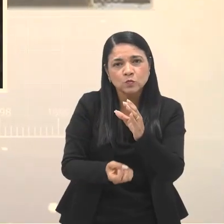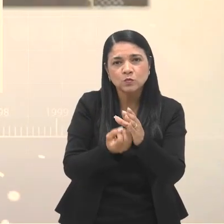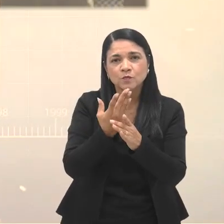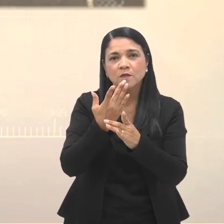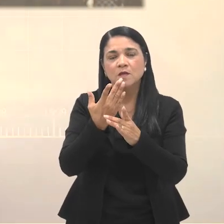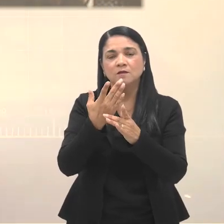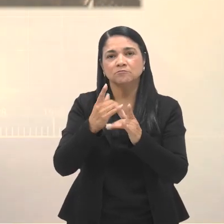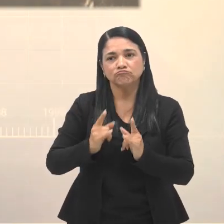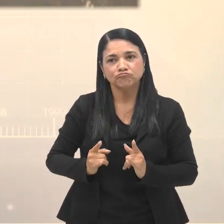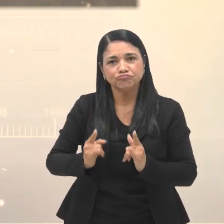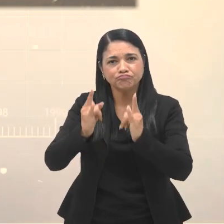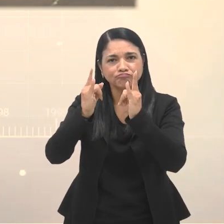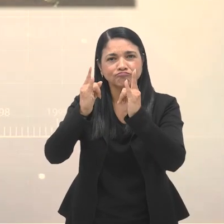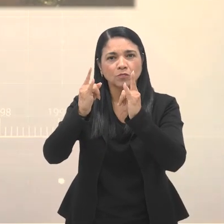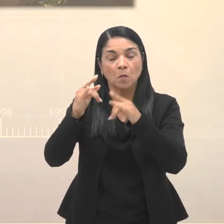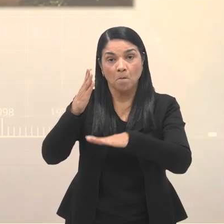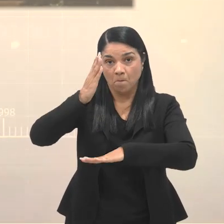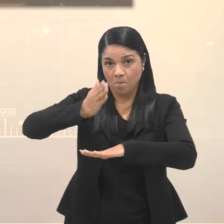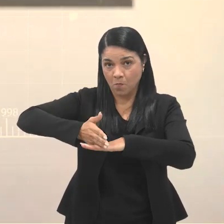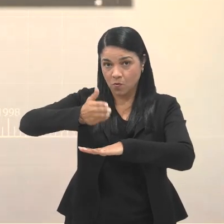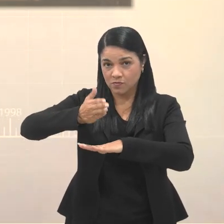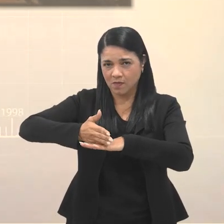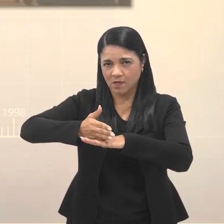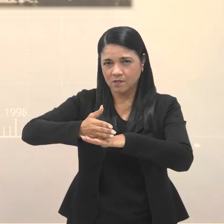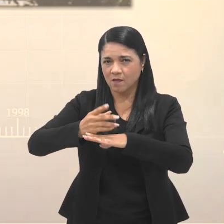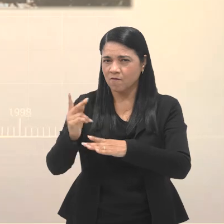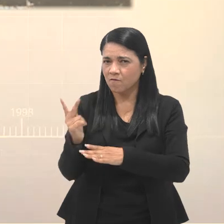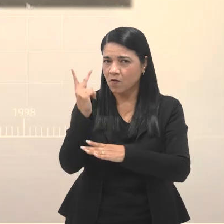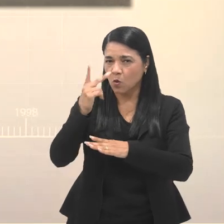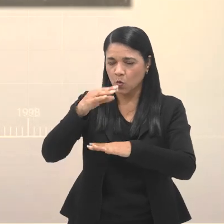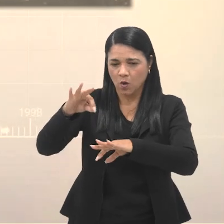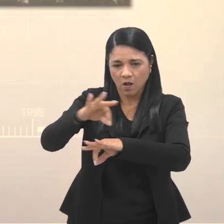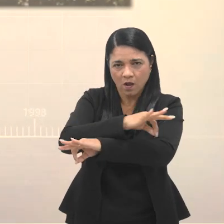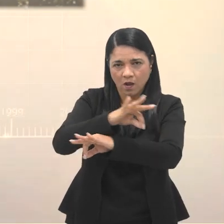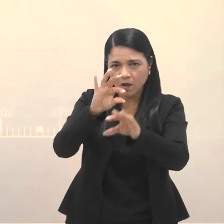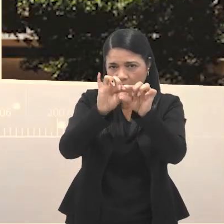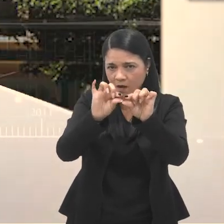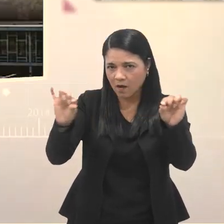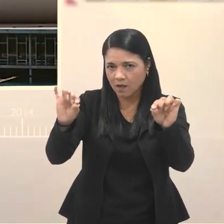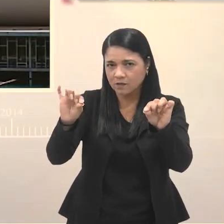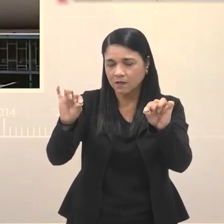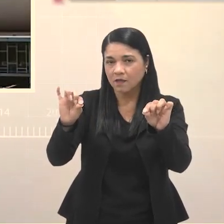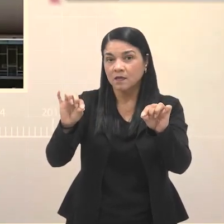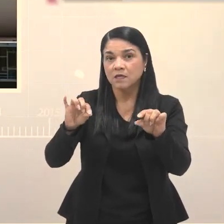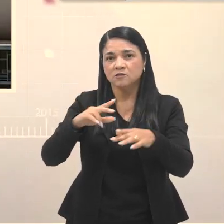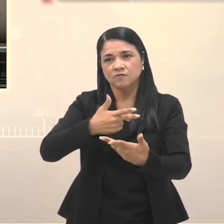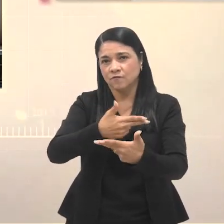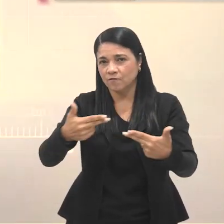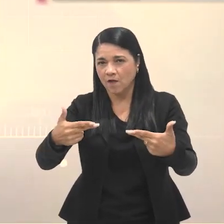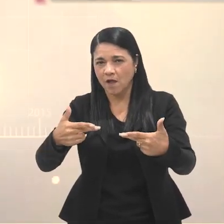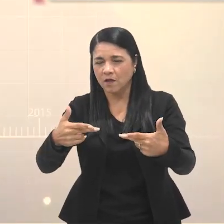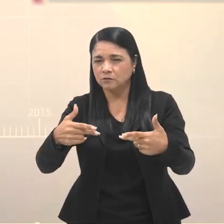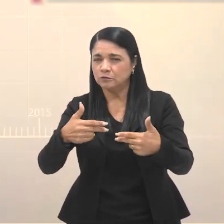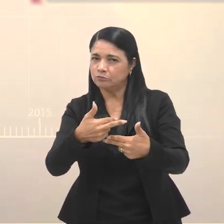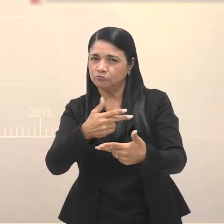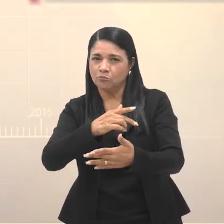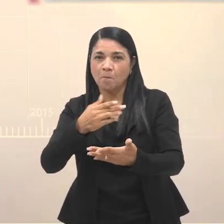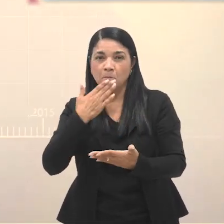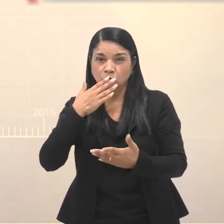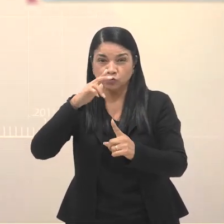O surgimento da arquitetura modernista, que valoriza linhas retas e um estilo mais minimalista, deixou